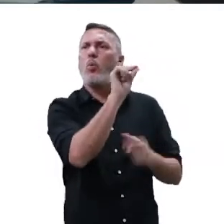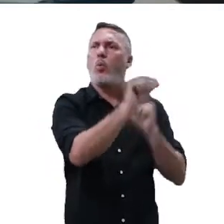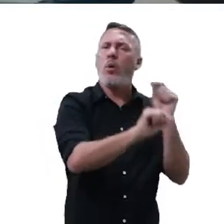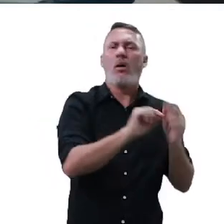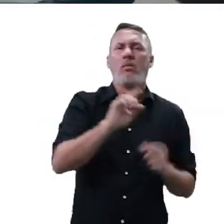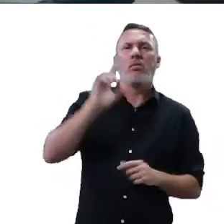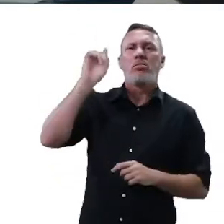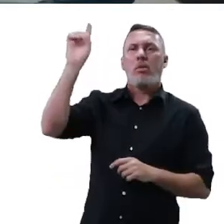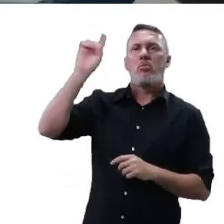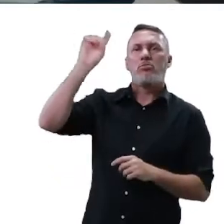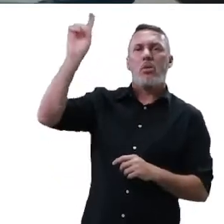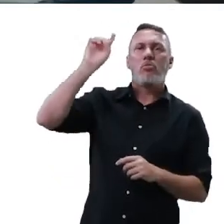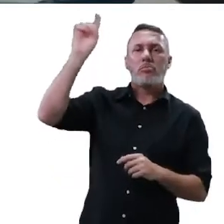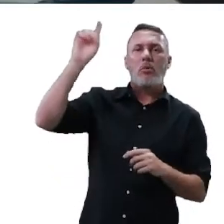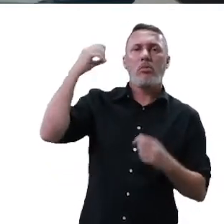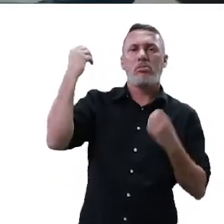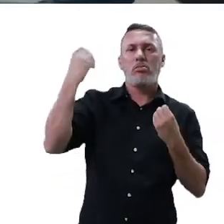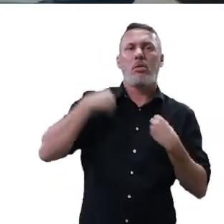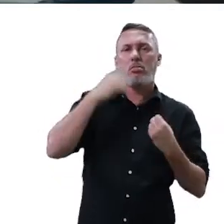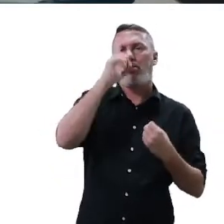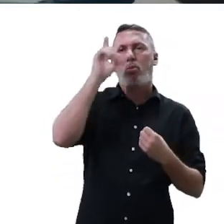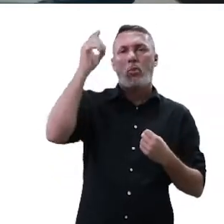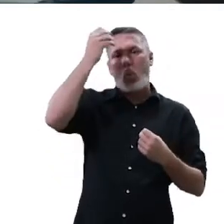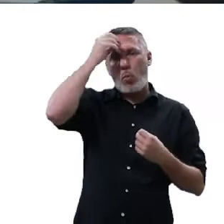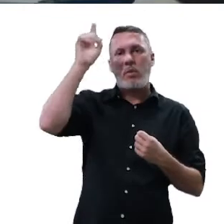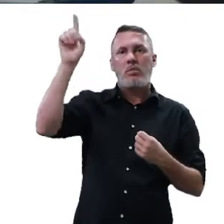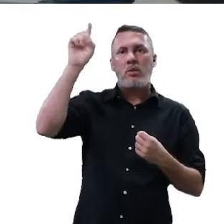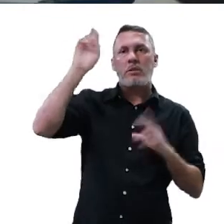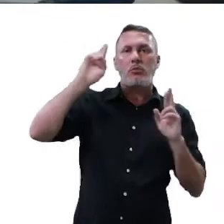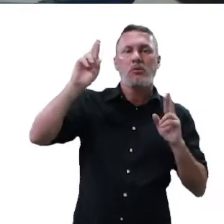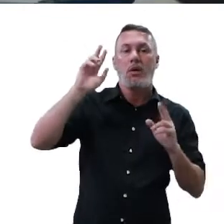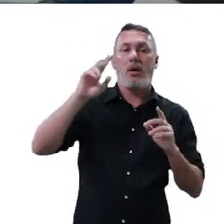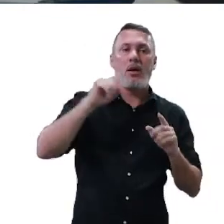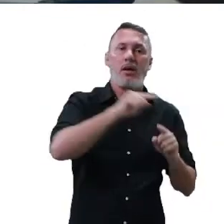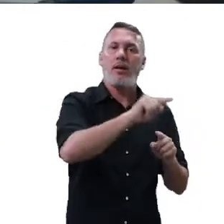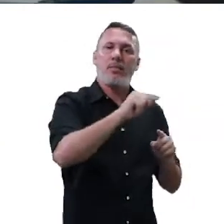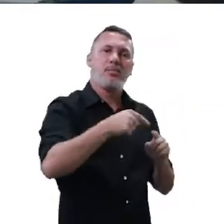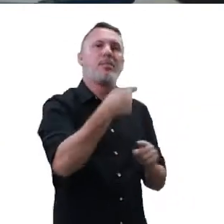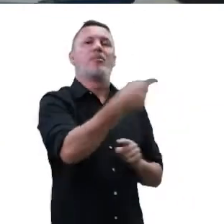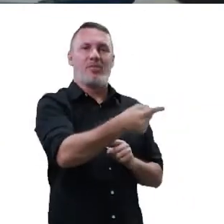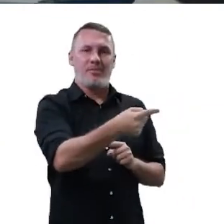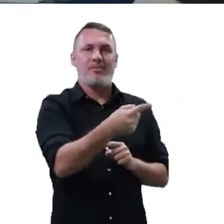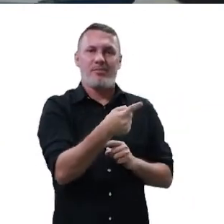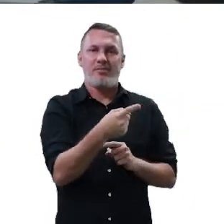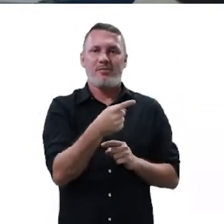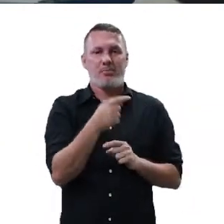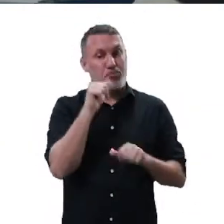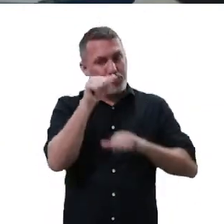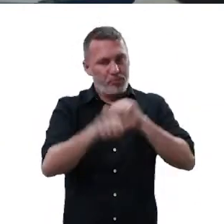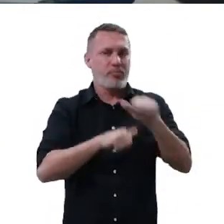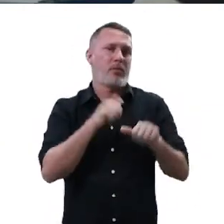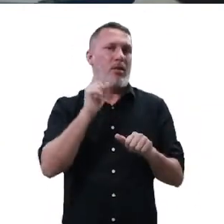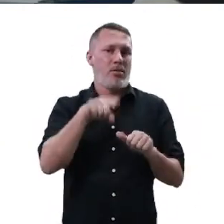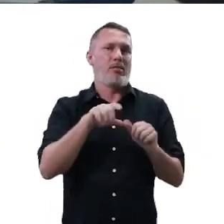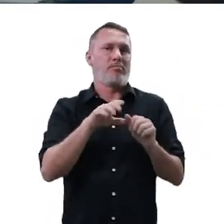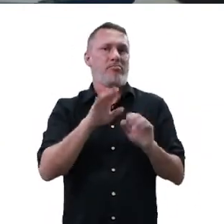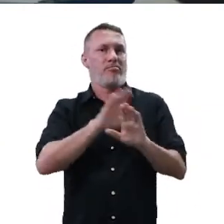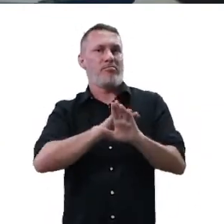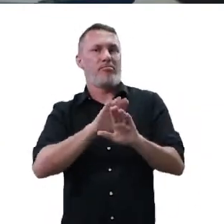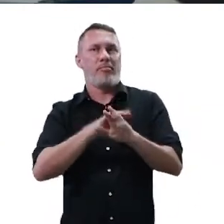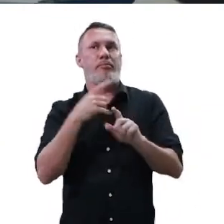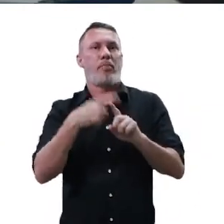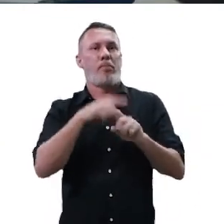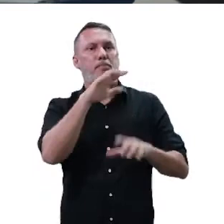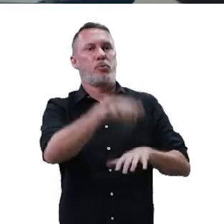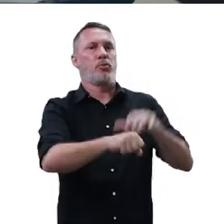período mitológico, correto? Então é exatamente isso aí. Eles eram chamados filósofos da natureza ou da física, como eu já falei, exatamente porque